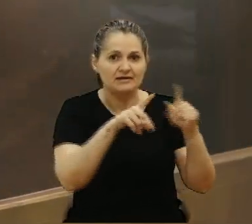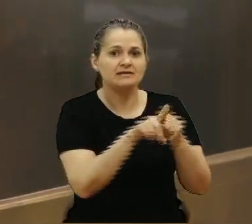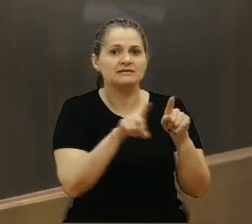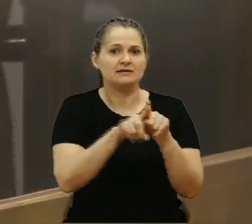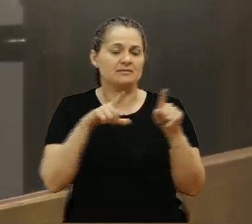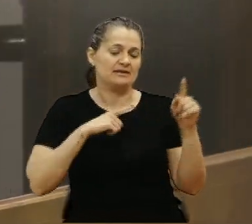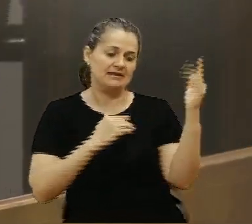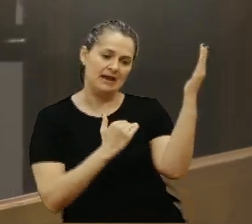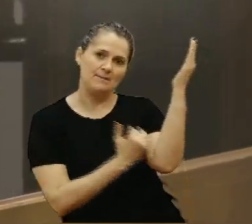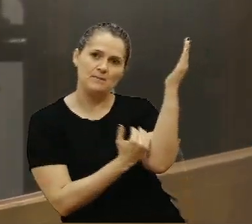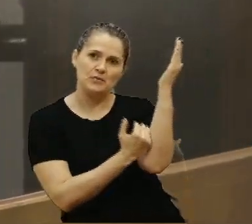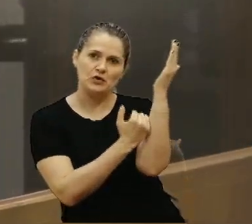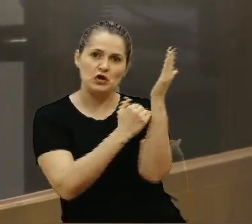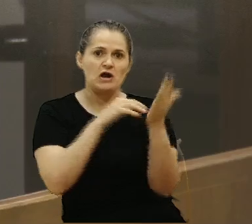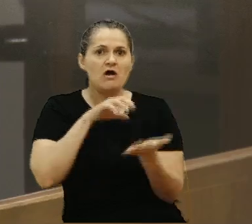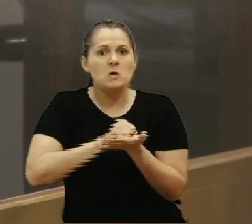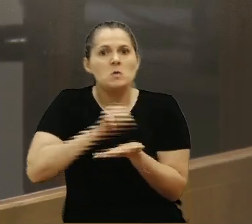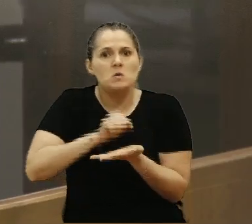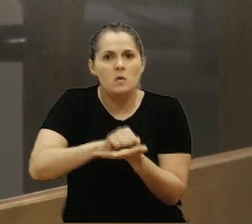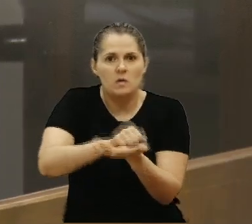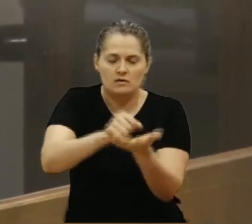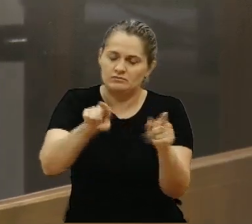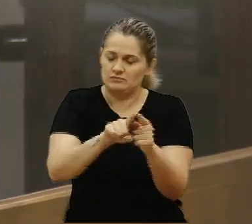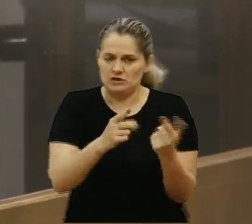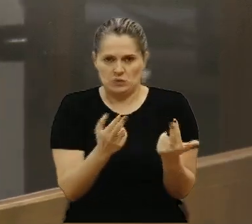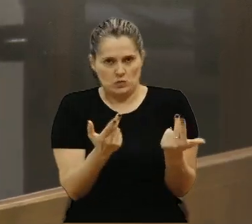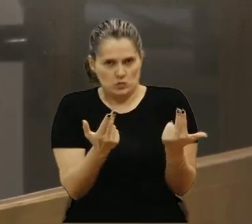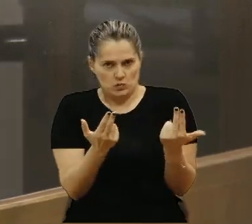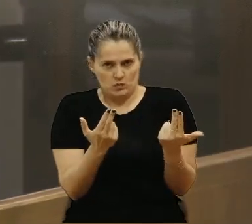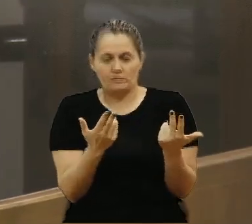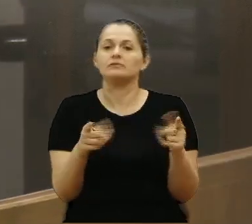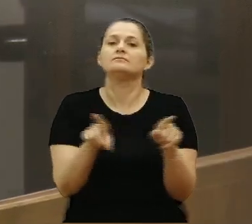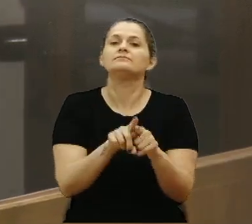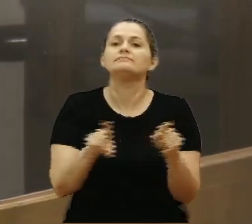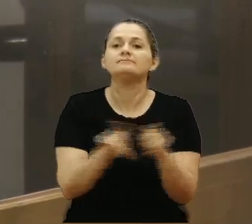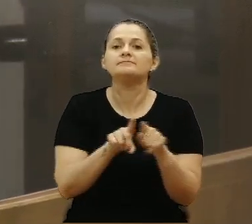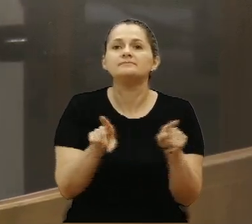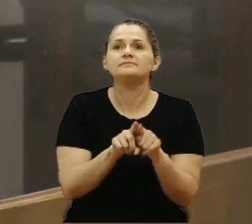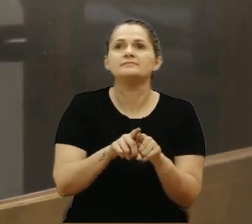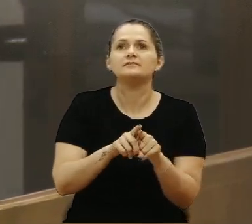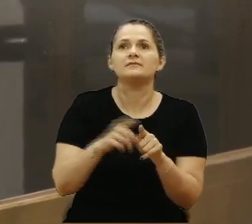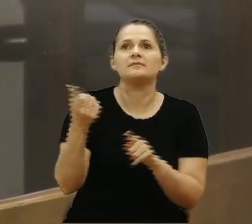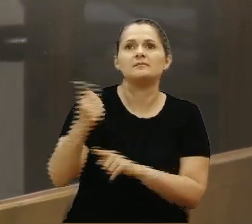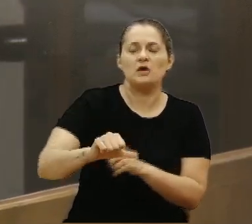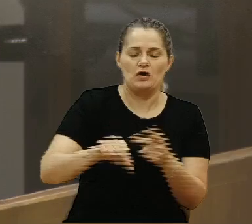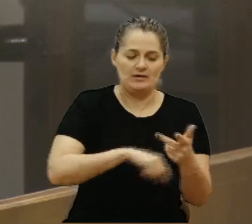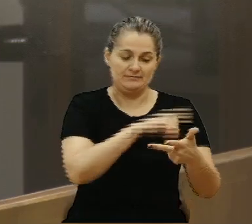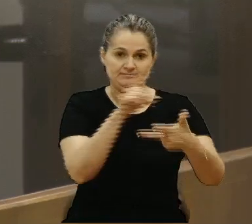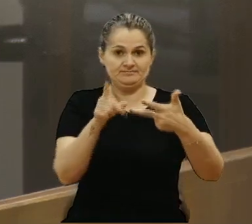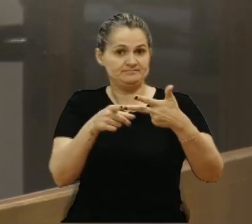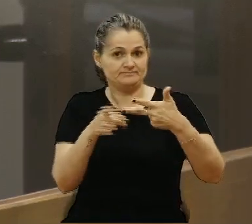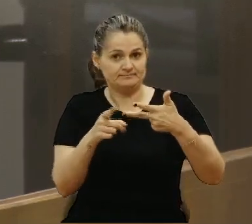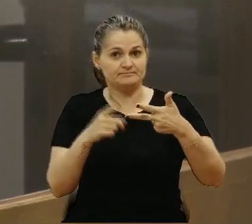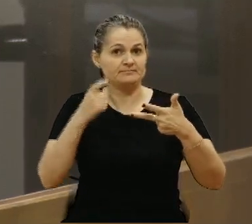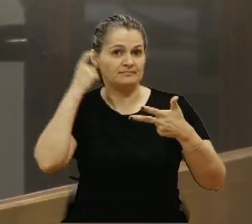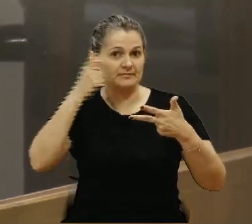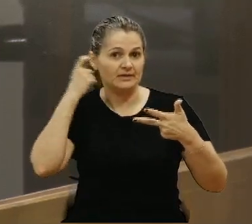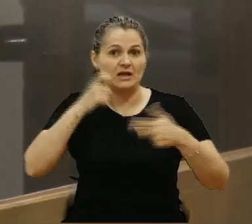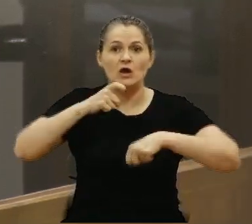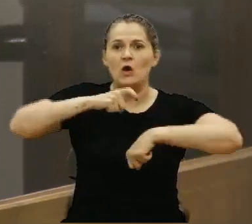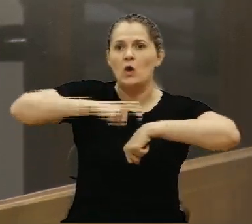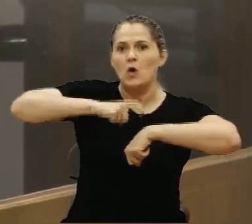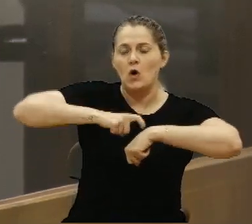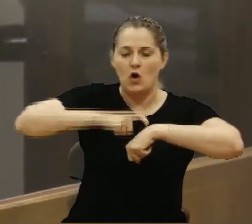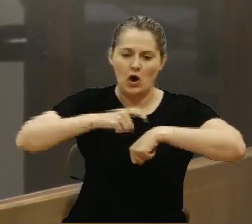dos registros, que continua tudo igual. Aí a gente piora. Aí a gente tem que se preocupar com os horários, e